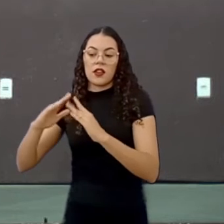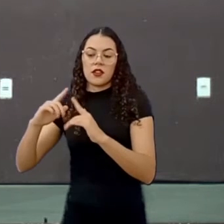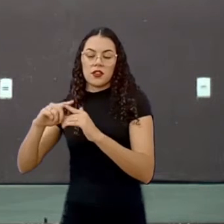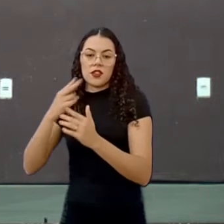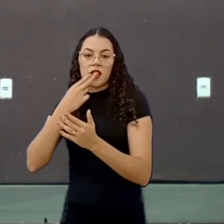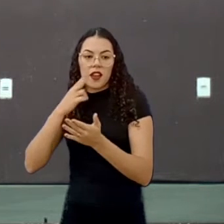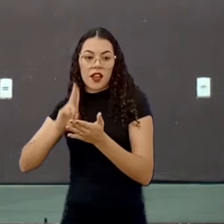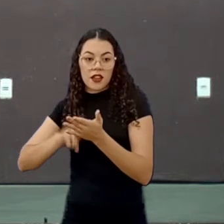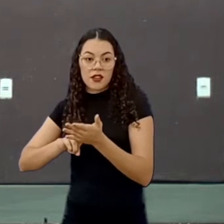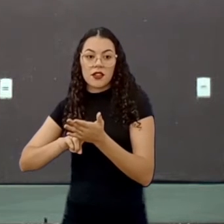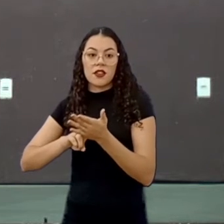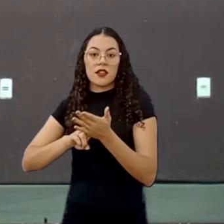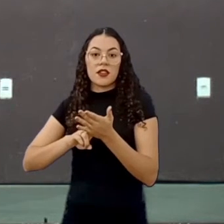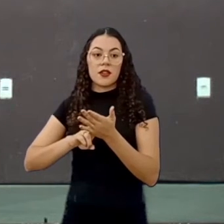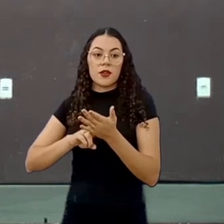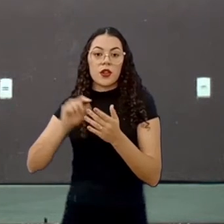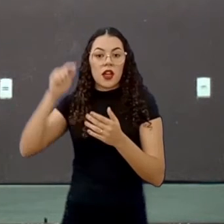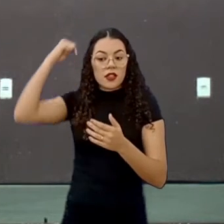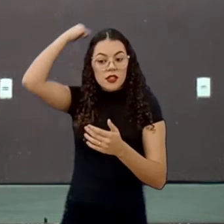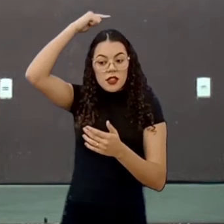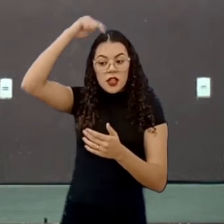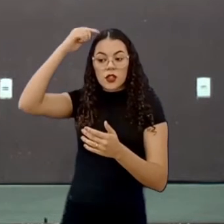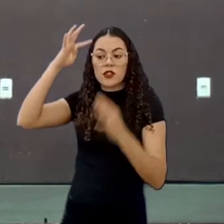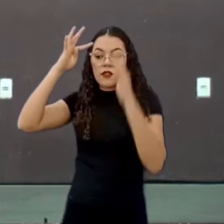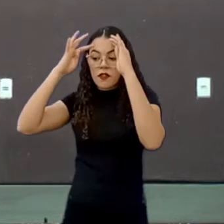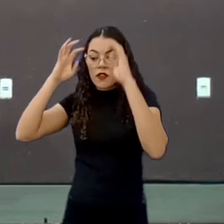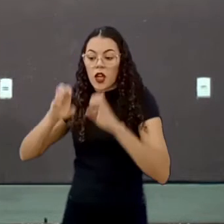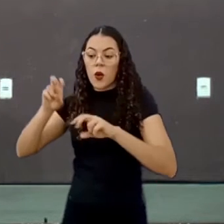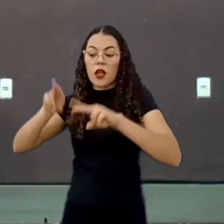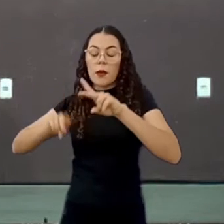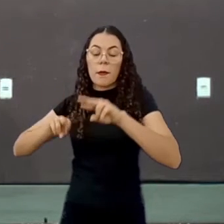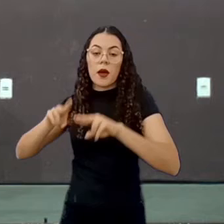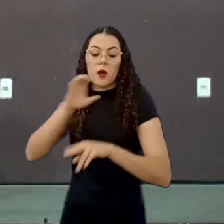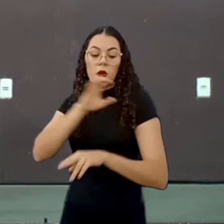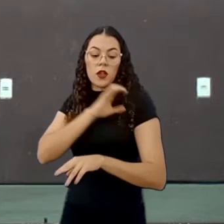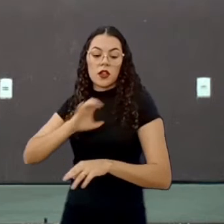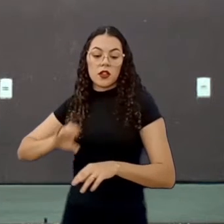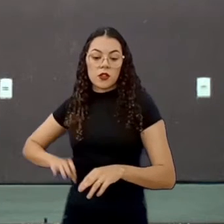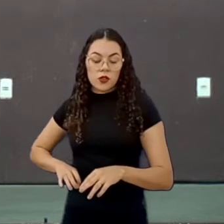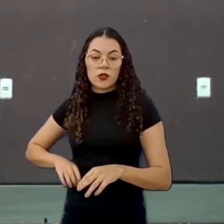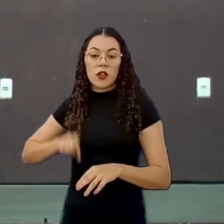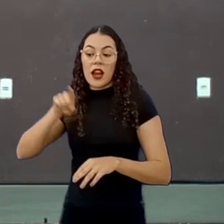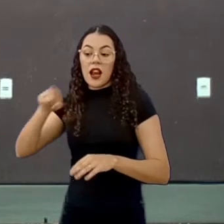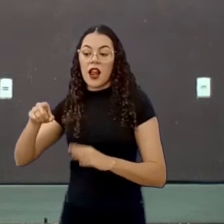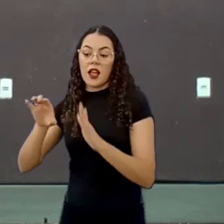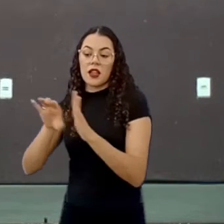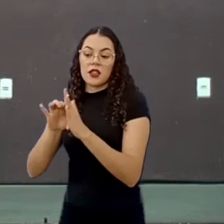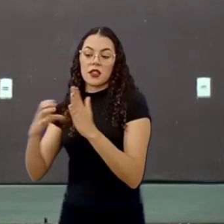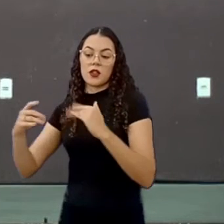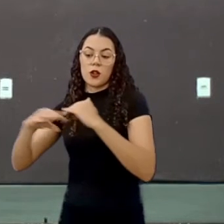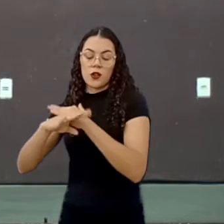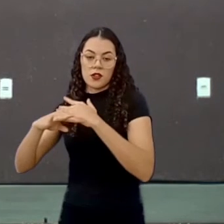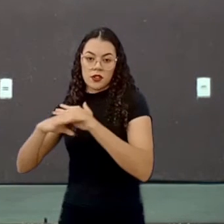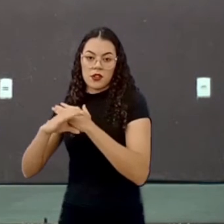mensagem foi enviada aos santos e fiéis irmãos em Cristo que estão em Colossos,